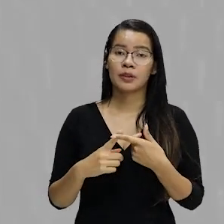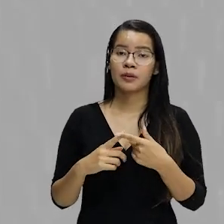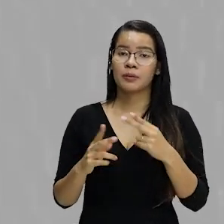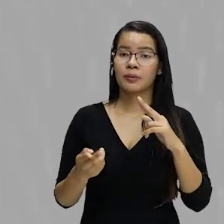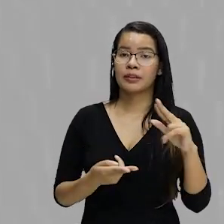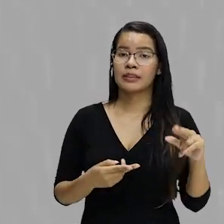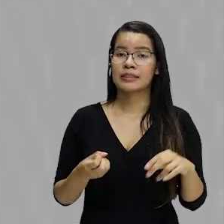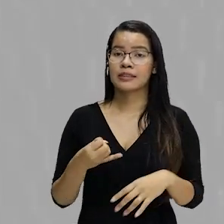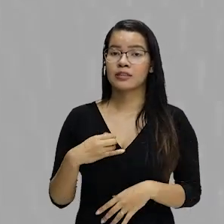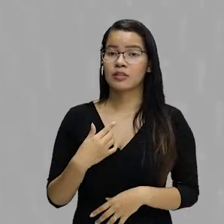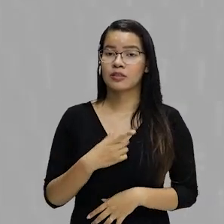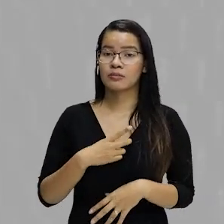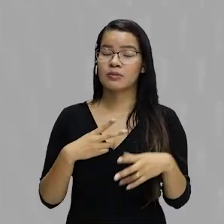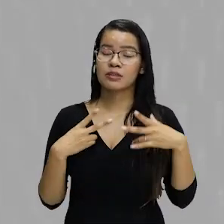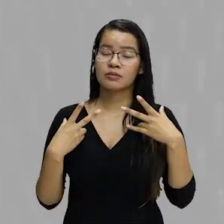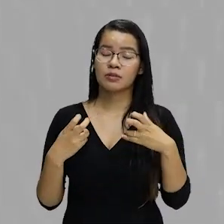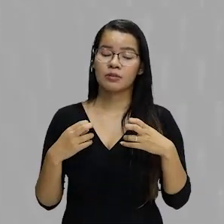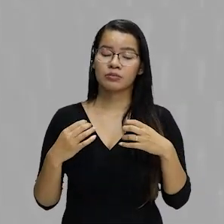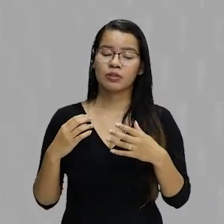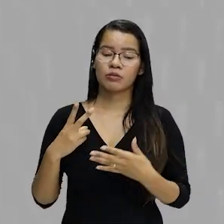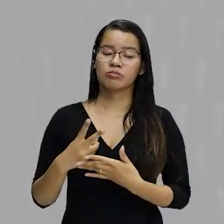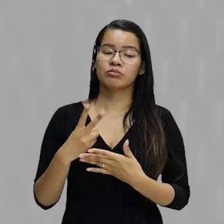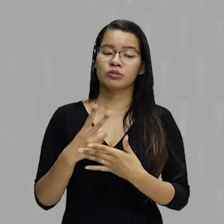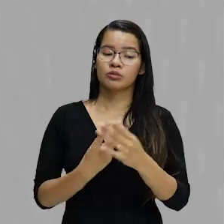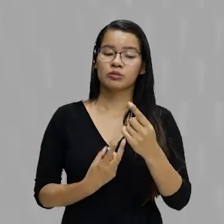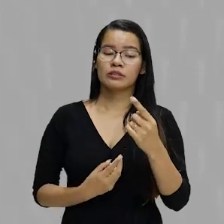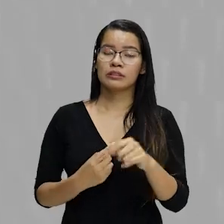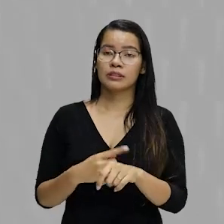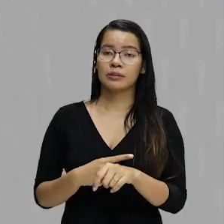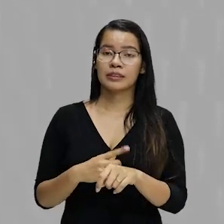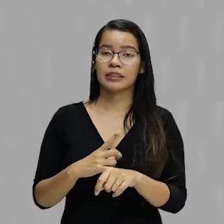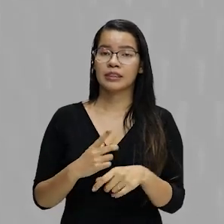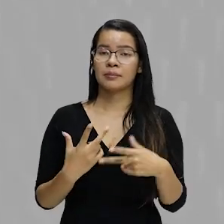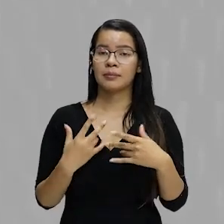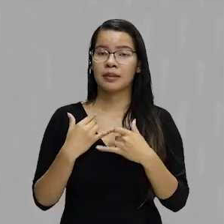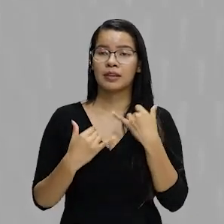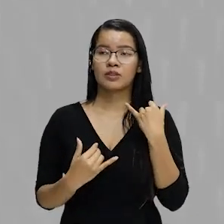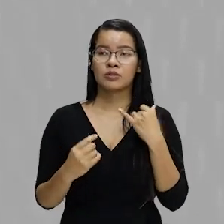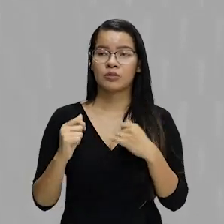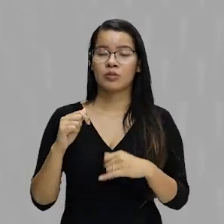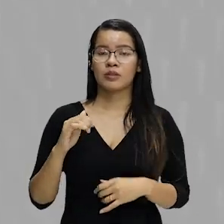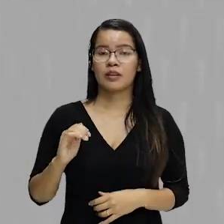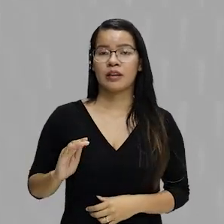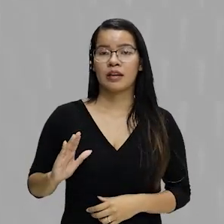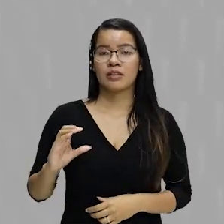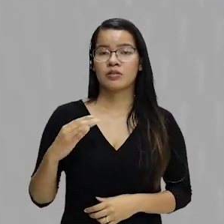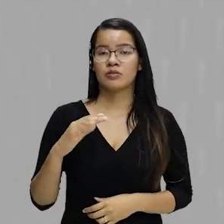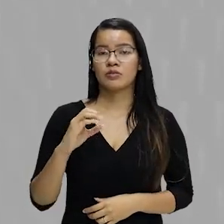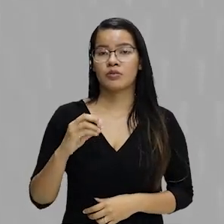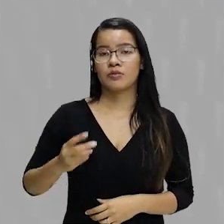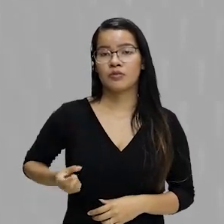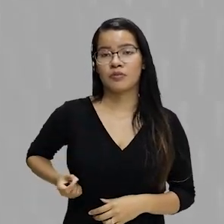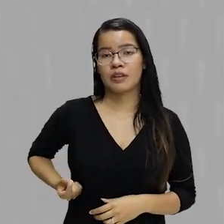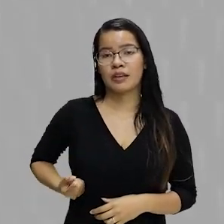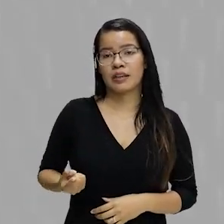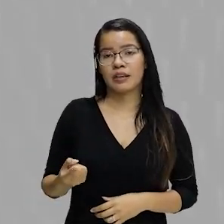gente for observar o movimento do planeta durante um tempo, ele tem um movimento como se fosse um laço. Né? Então ele segue o seu caminho, ele retorna